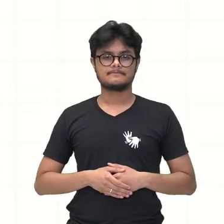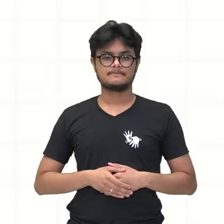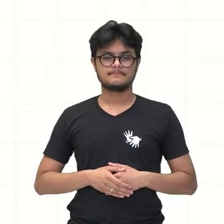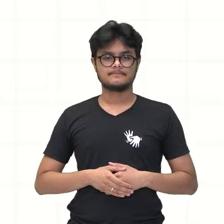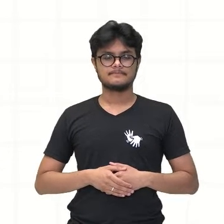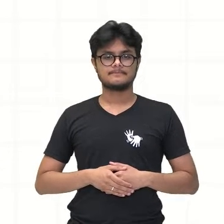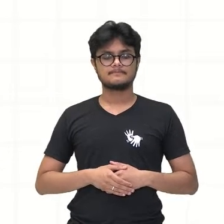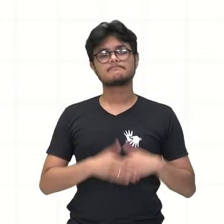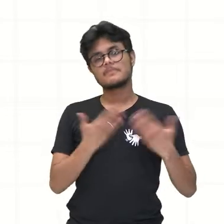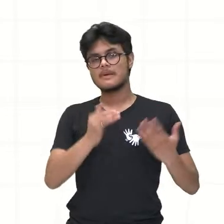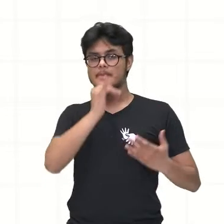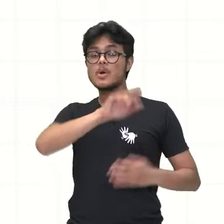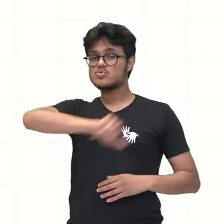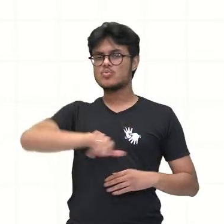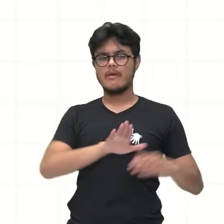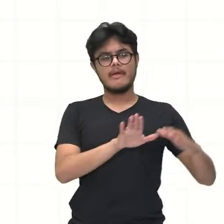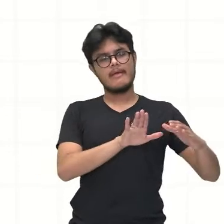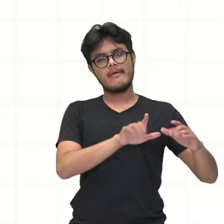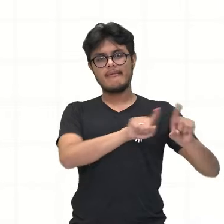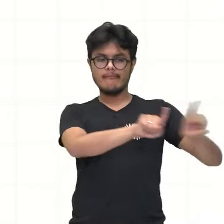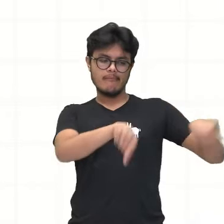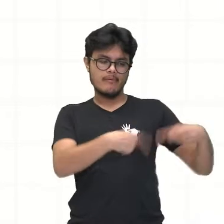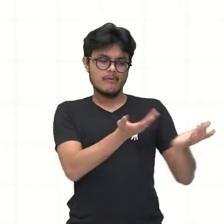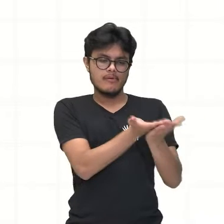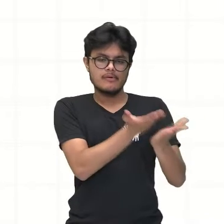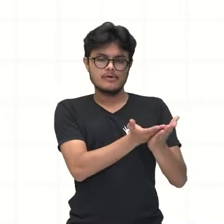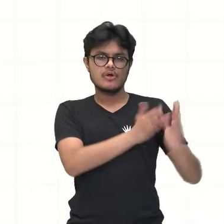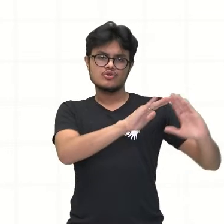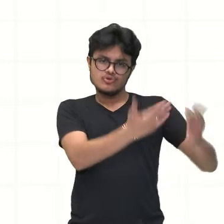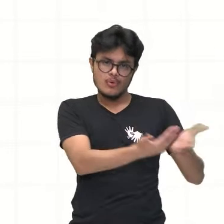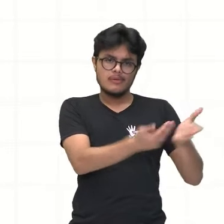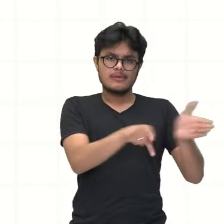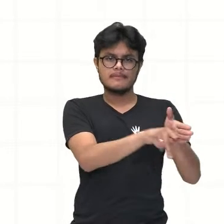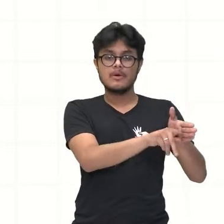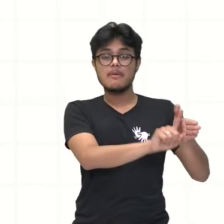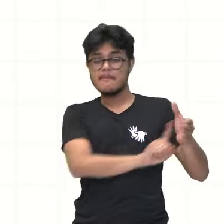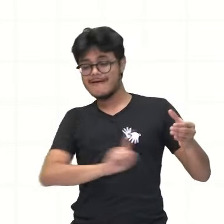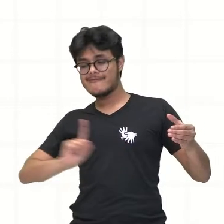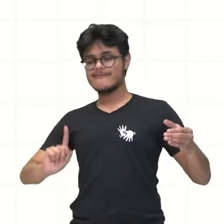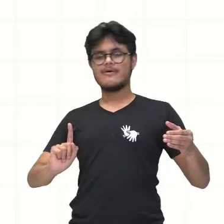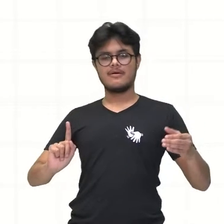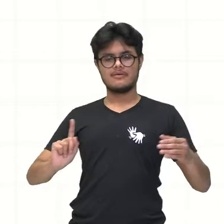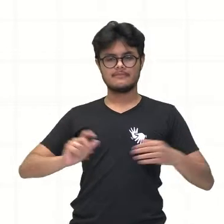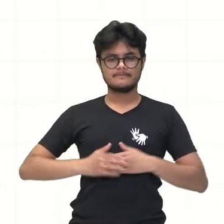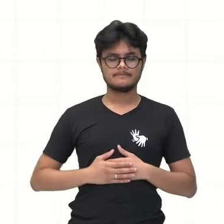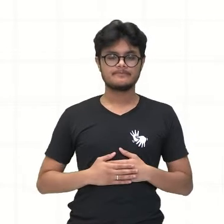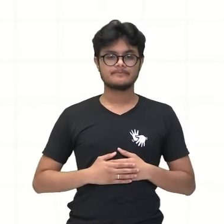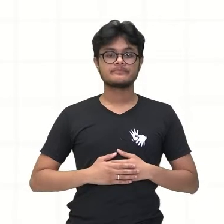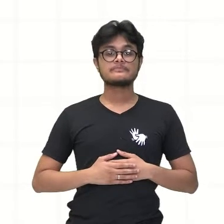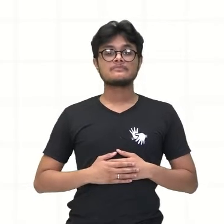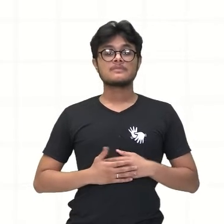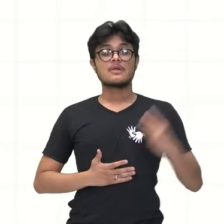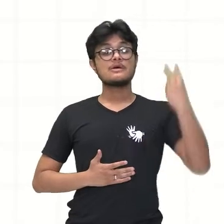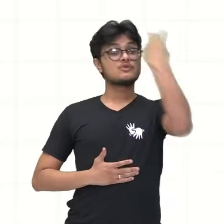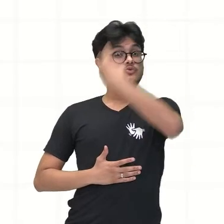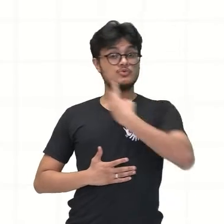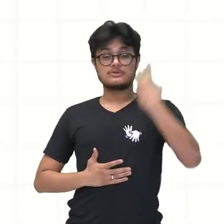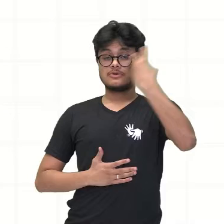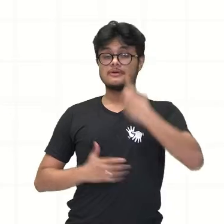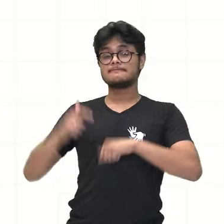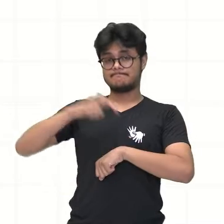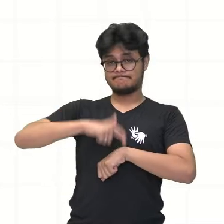quando eles estão fora da sala de aula. Seguindo, nós temos aqui o 2, que indica 2